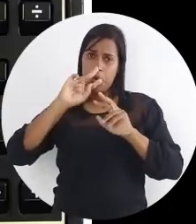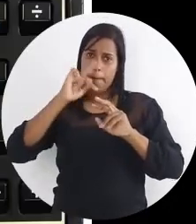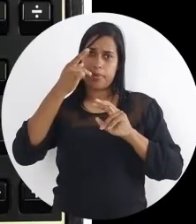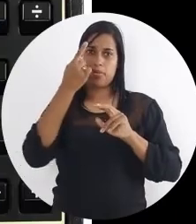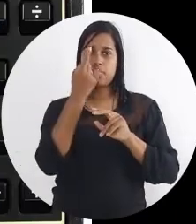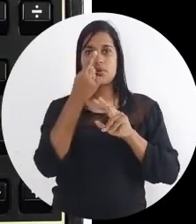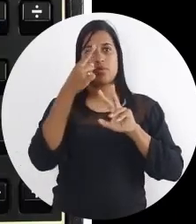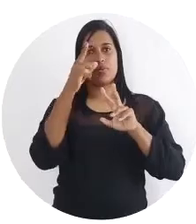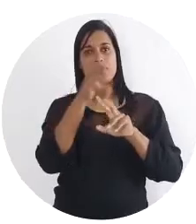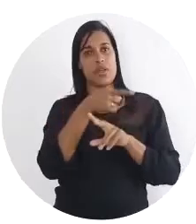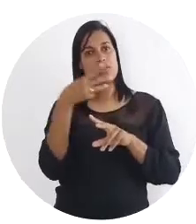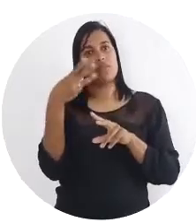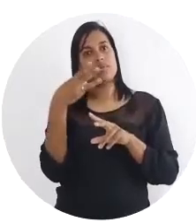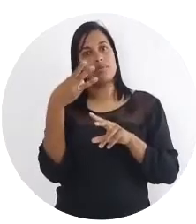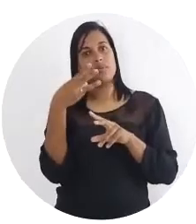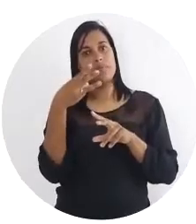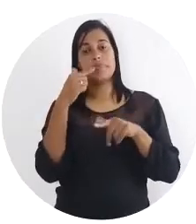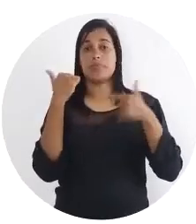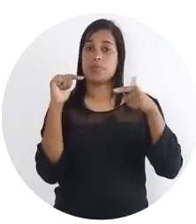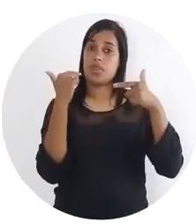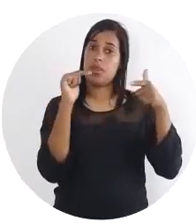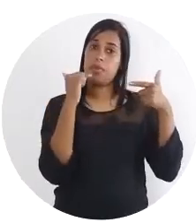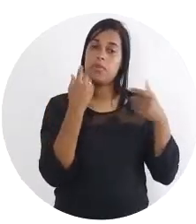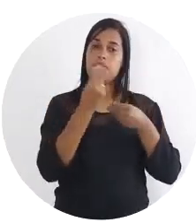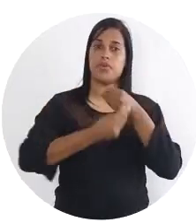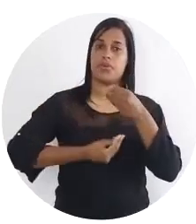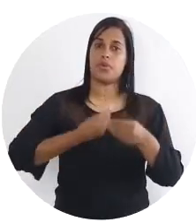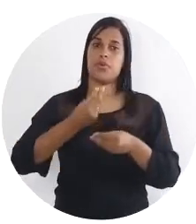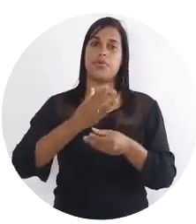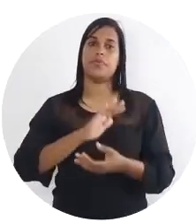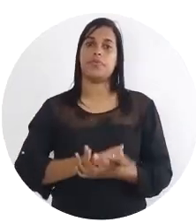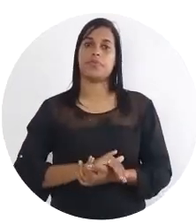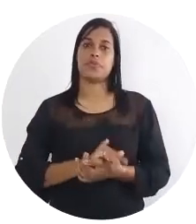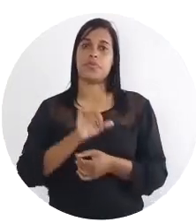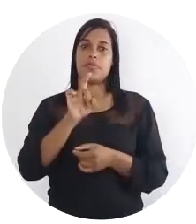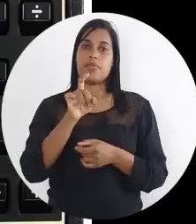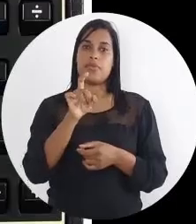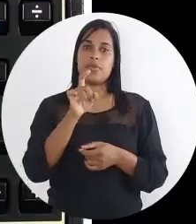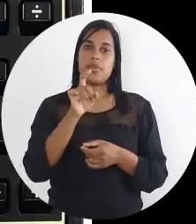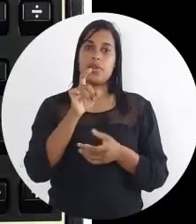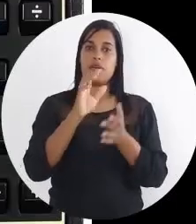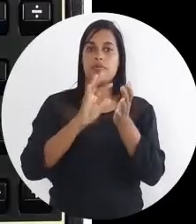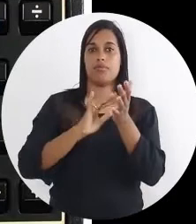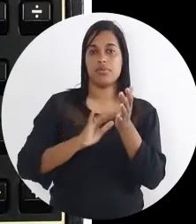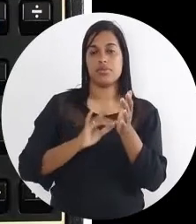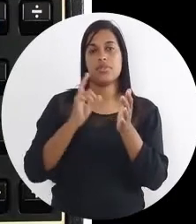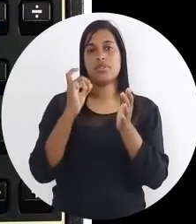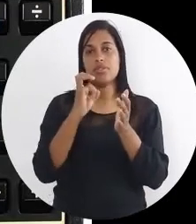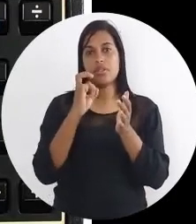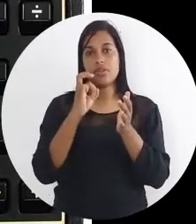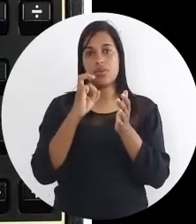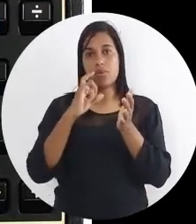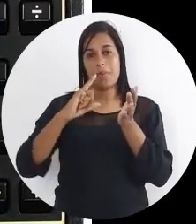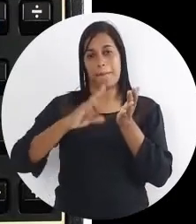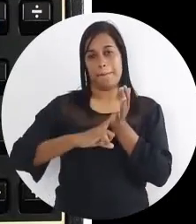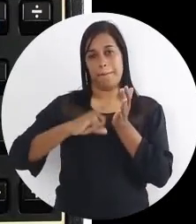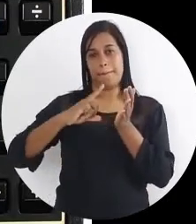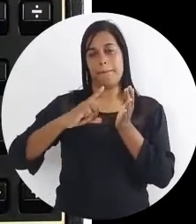terço. Na HP, trabalharemos da seguinte forma. Digite 5, pressione